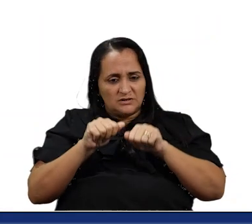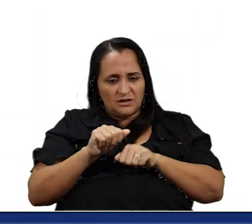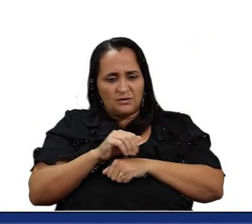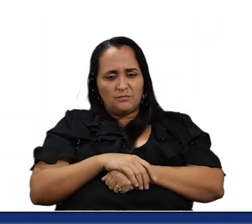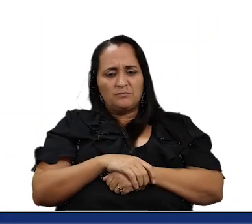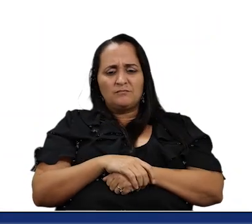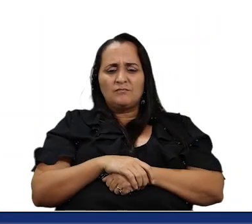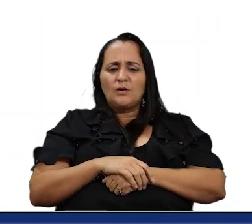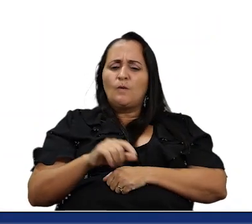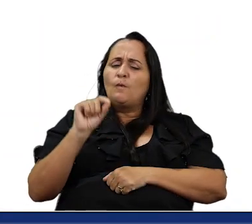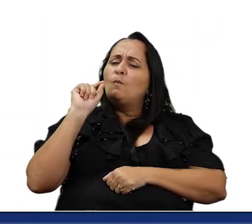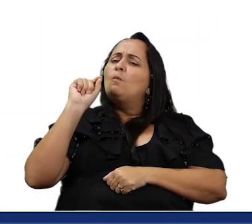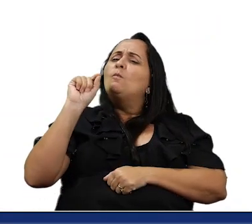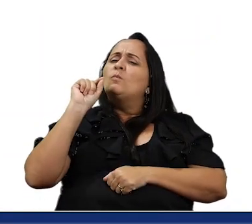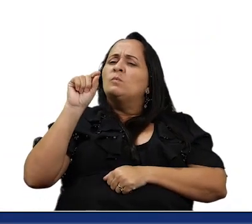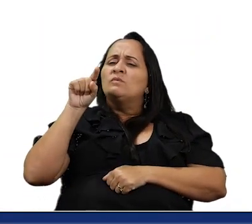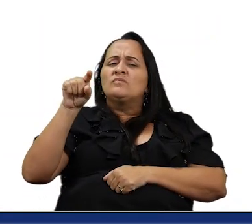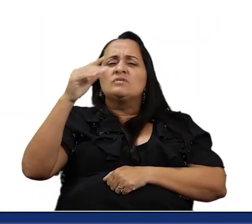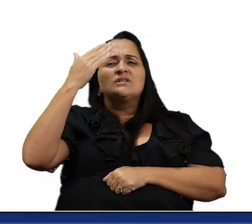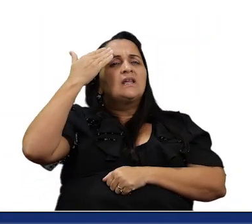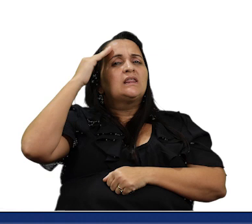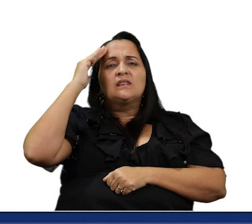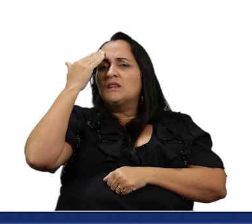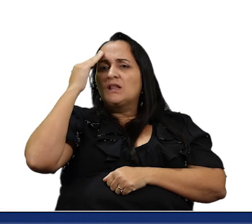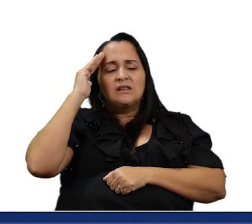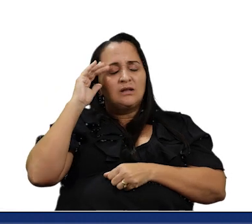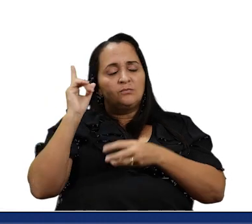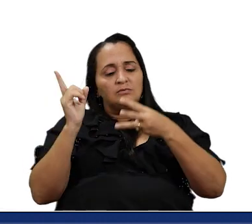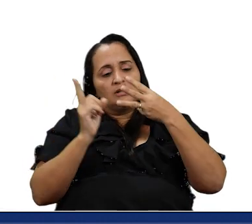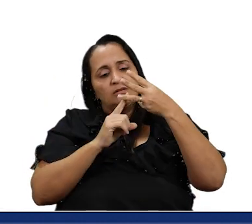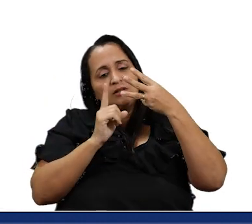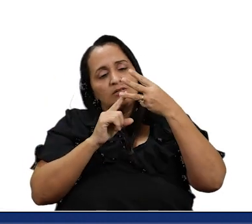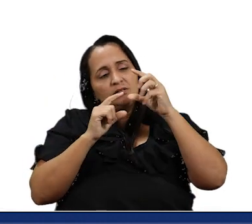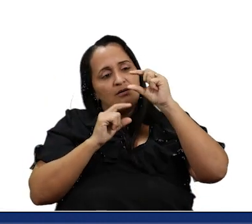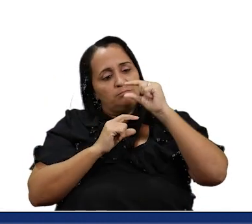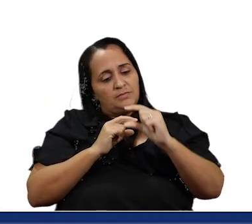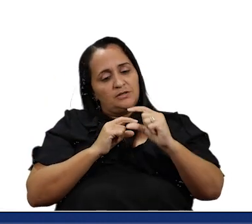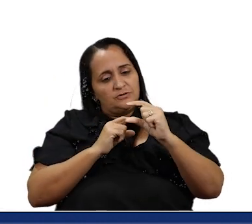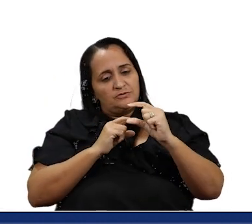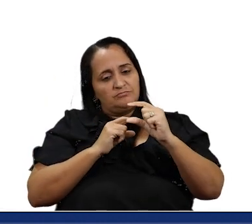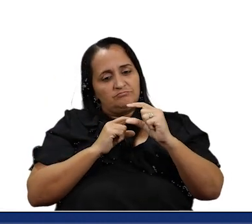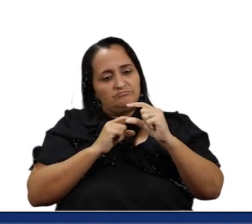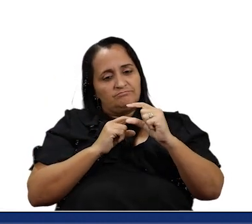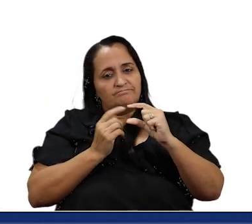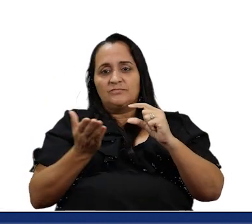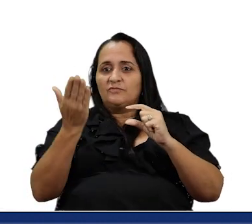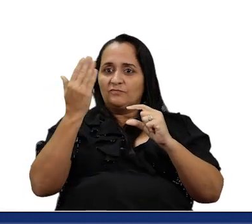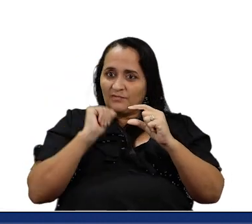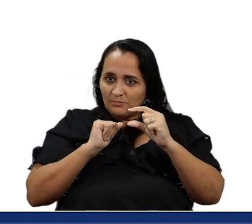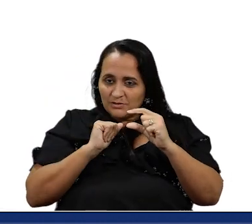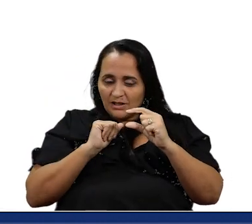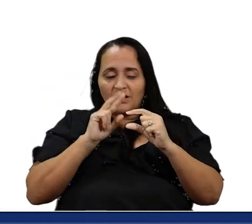O que você entendeu nessa terceira parte? Vamos então voltar à